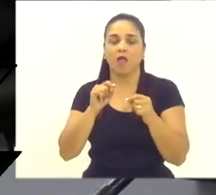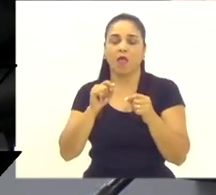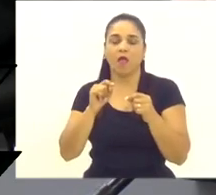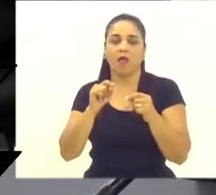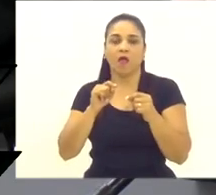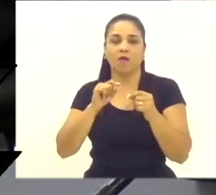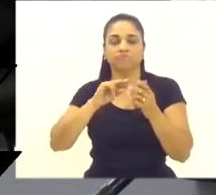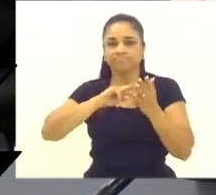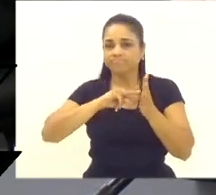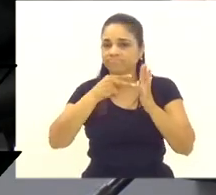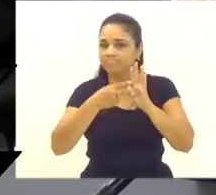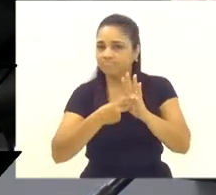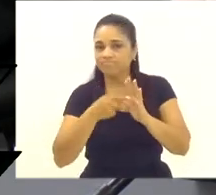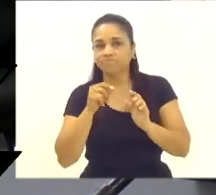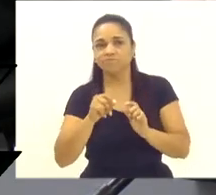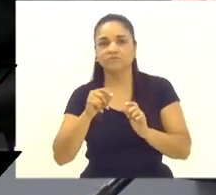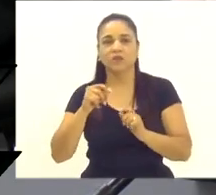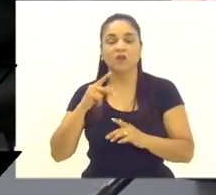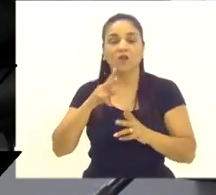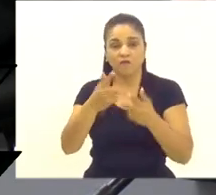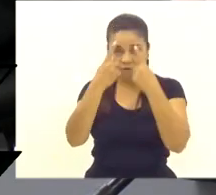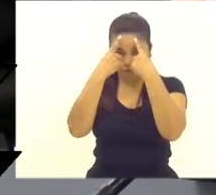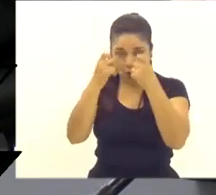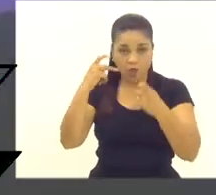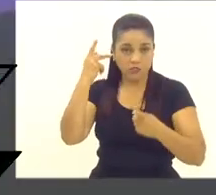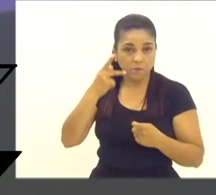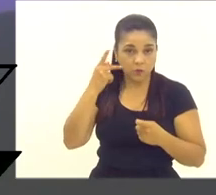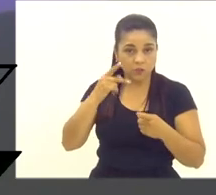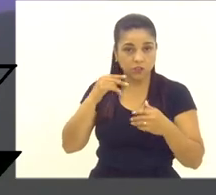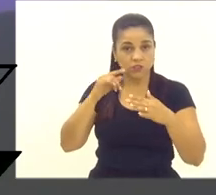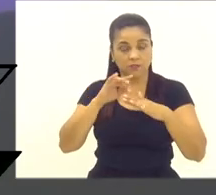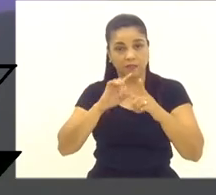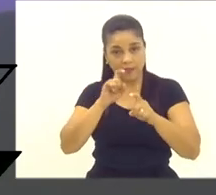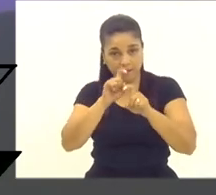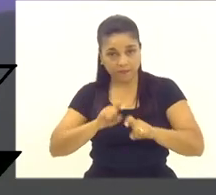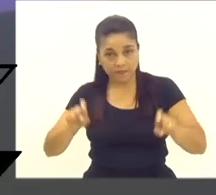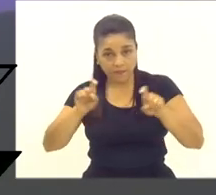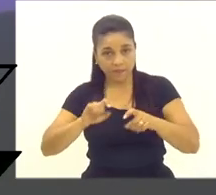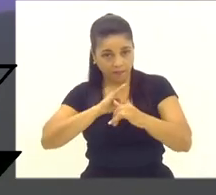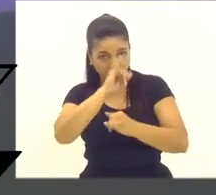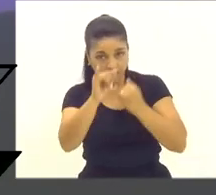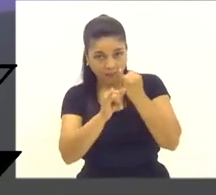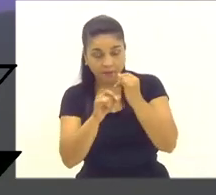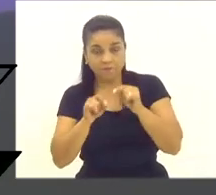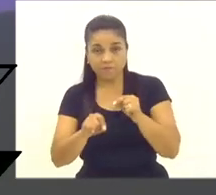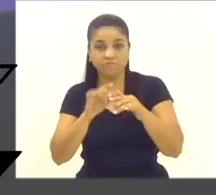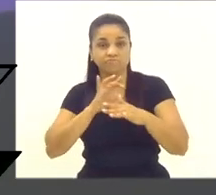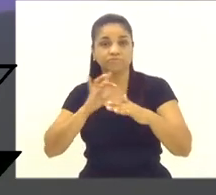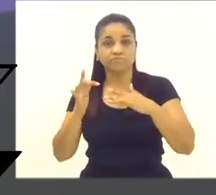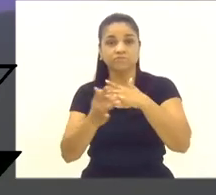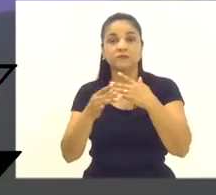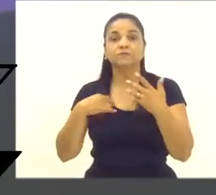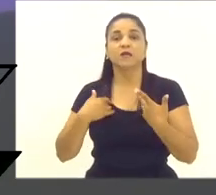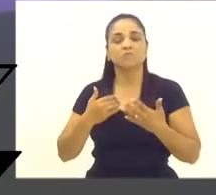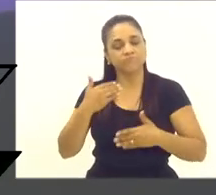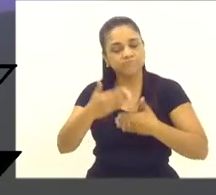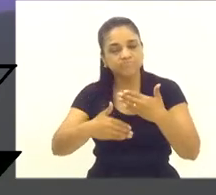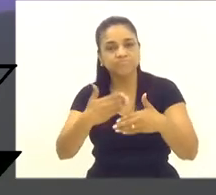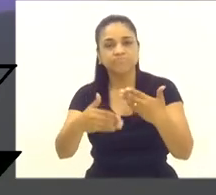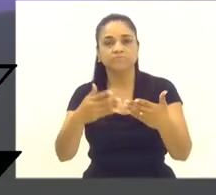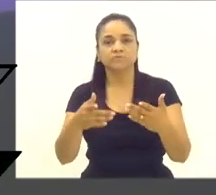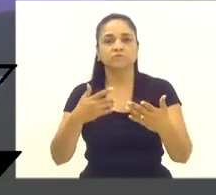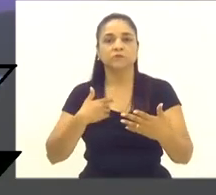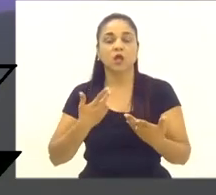nomear a violência política na internet e que esse é um primeiro passo contra essa normalização e a